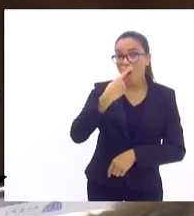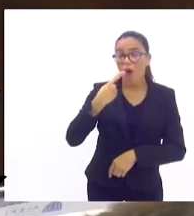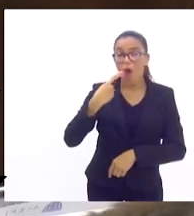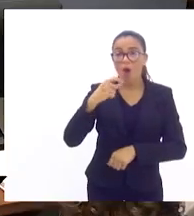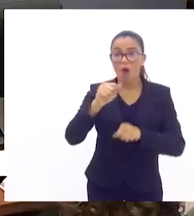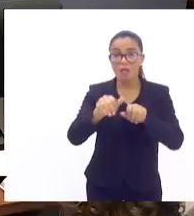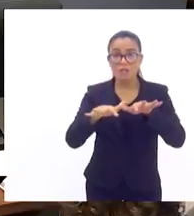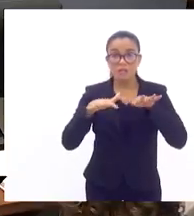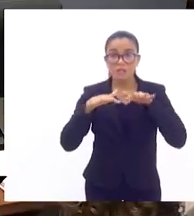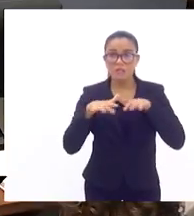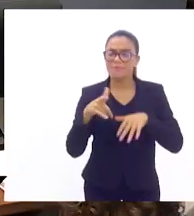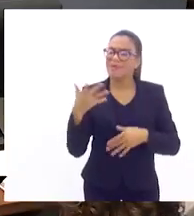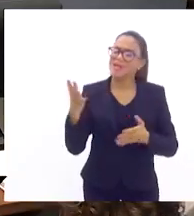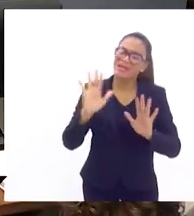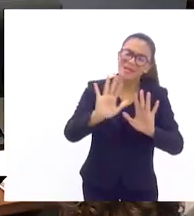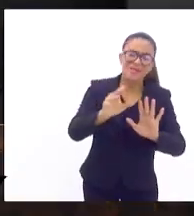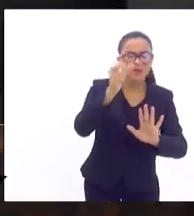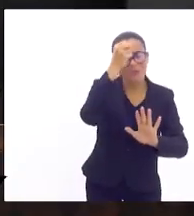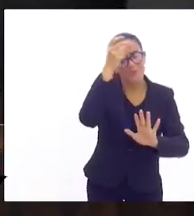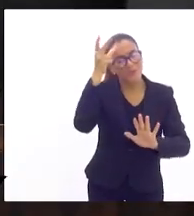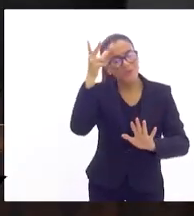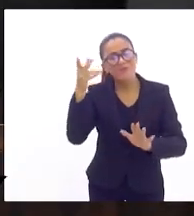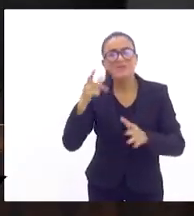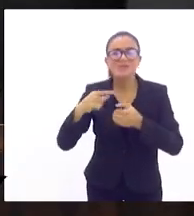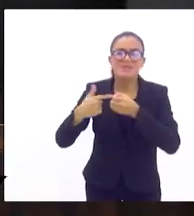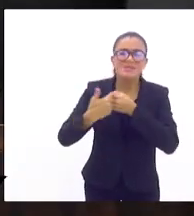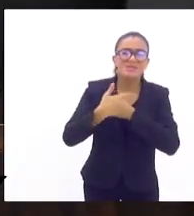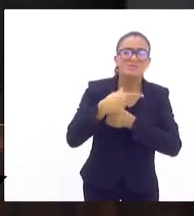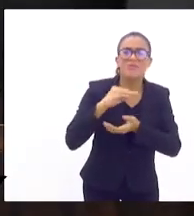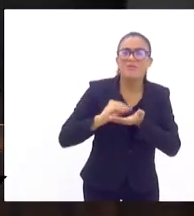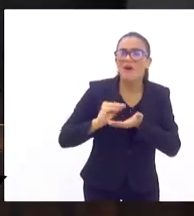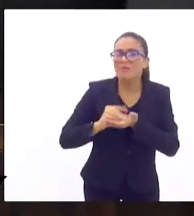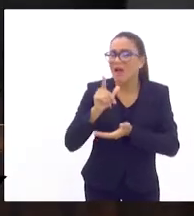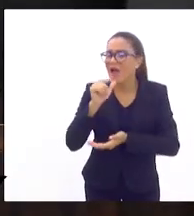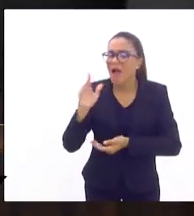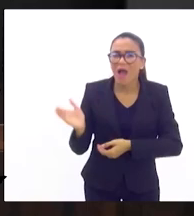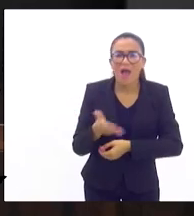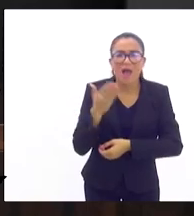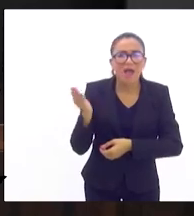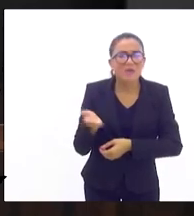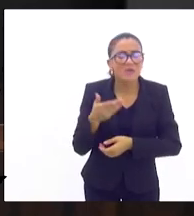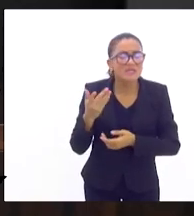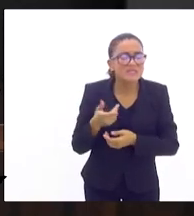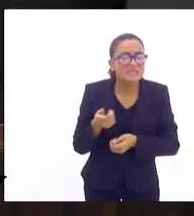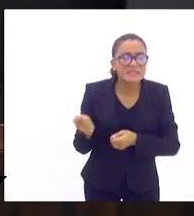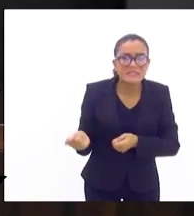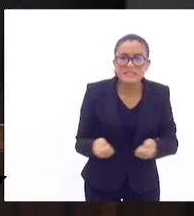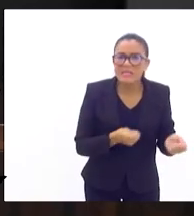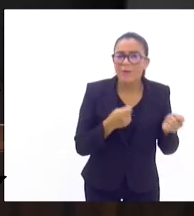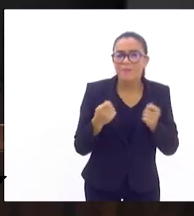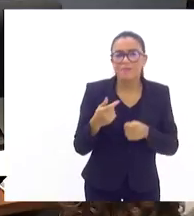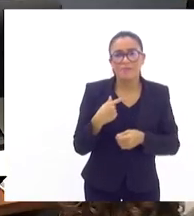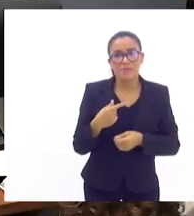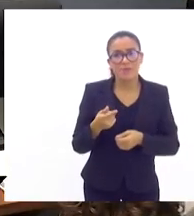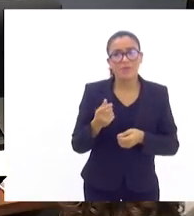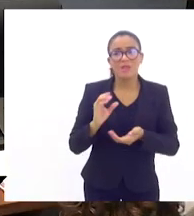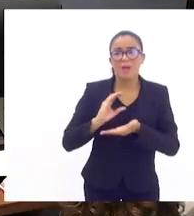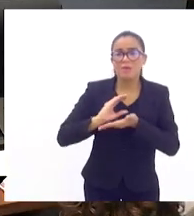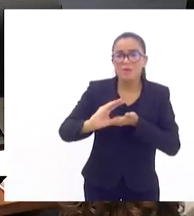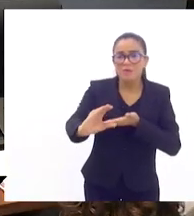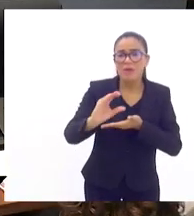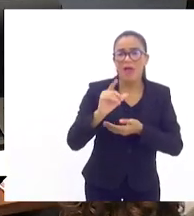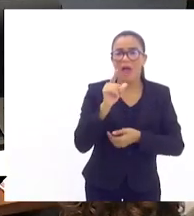conversando. Os municípios que estão carentes, faltando água constantemente. É questão de esgoto. O que está sendo feito para resolver? Estamos investindo em reservatórios,